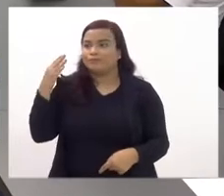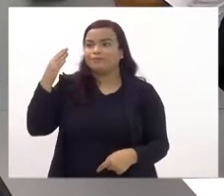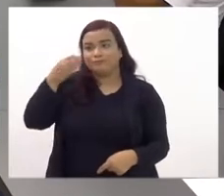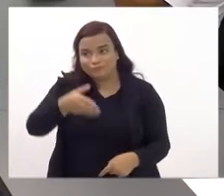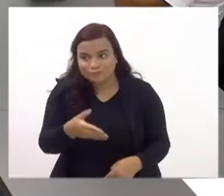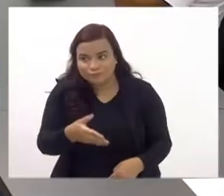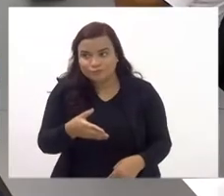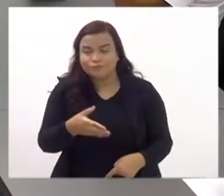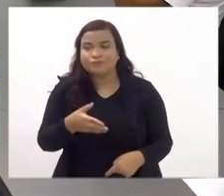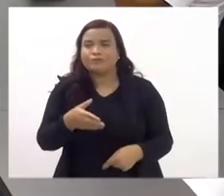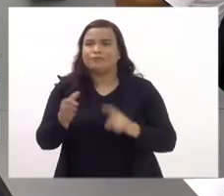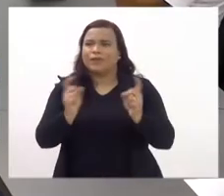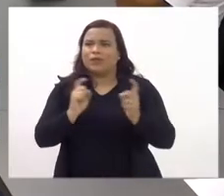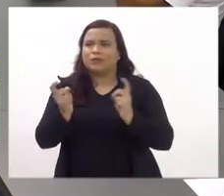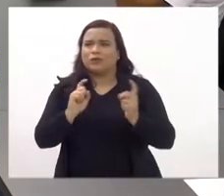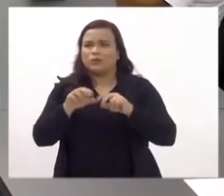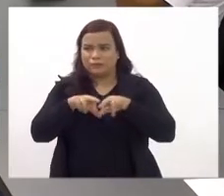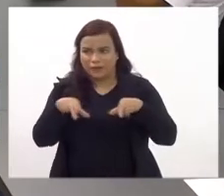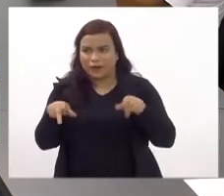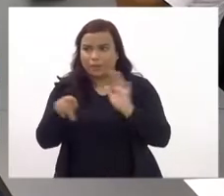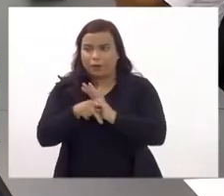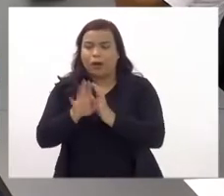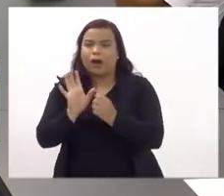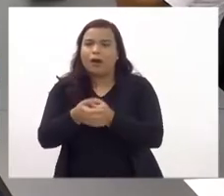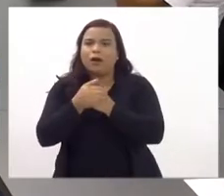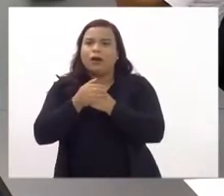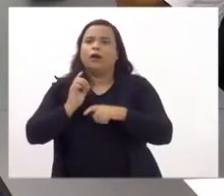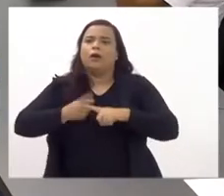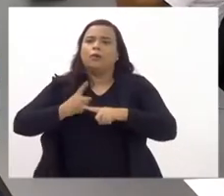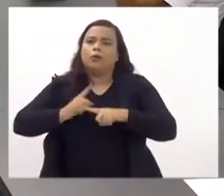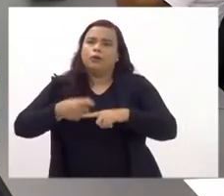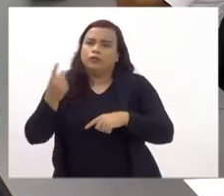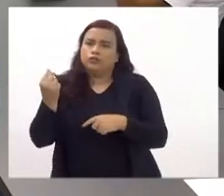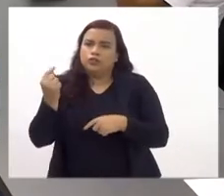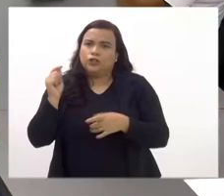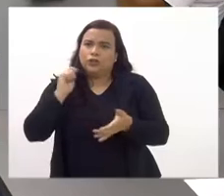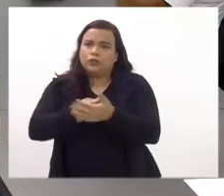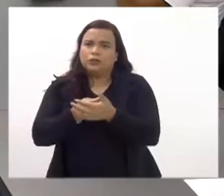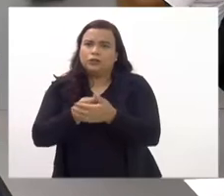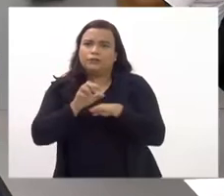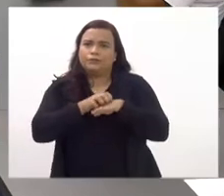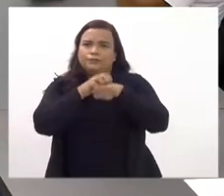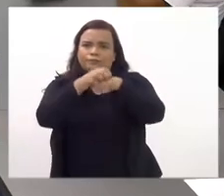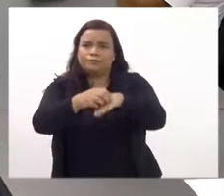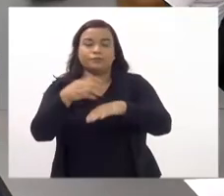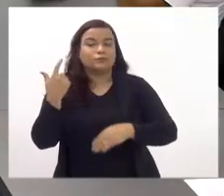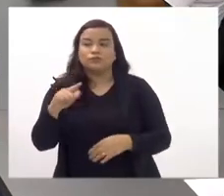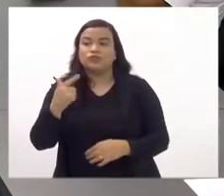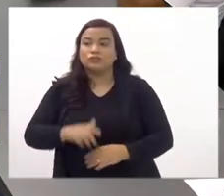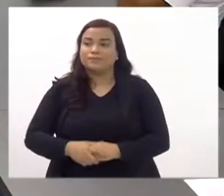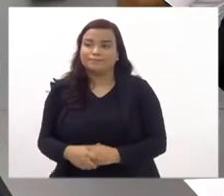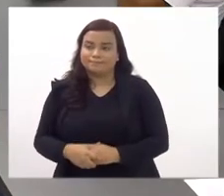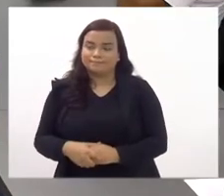não puderam comparecer nas reuniões de acolhimento porque não tinham a passagem para chegar à escola.